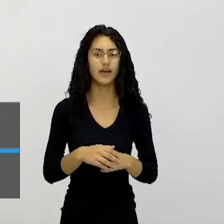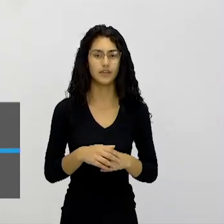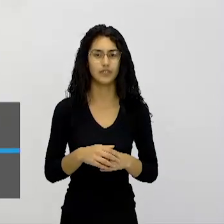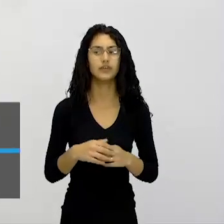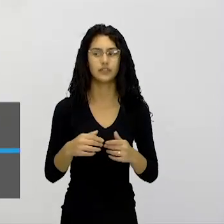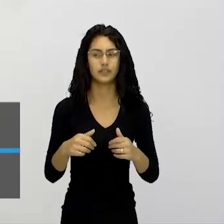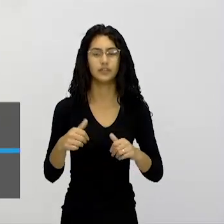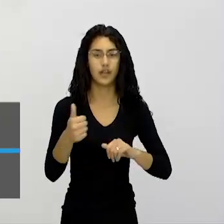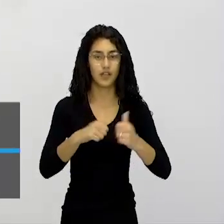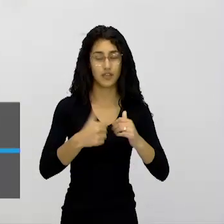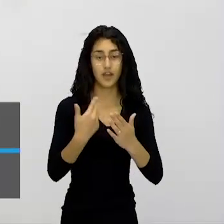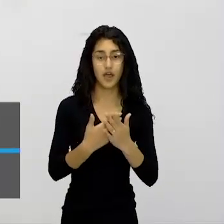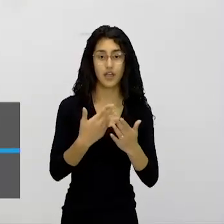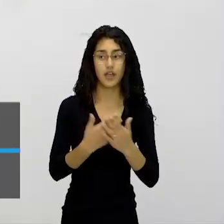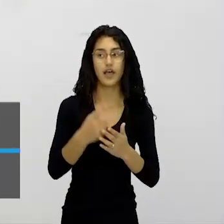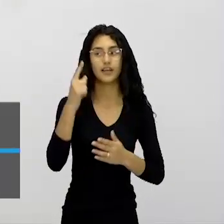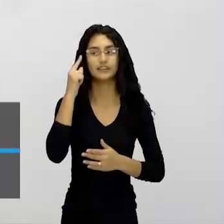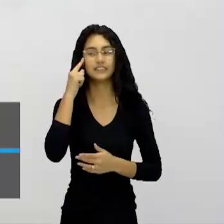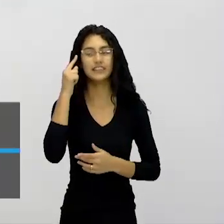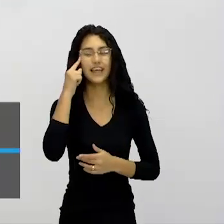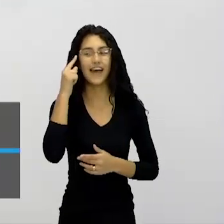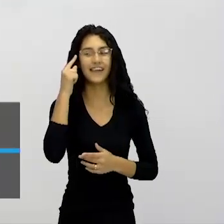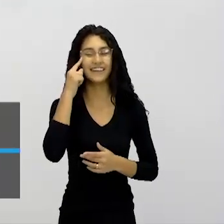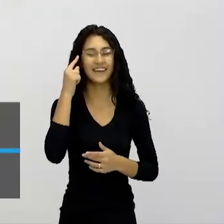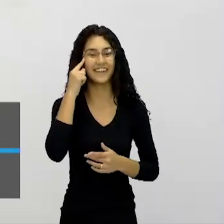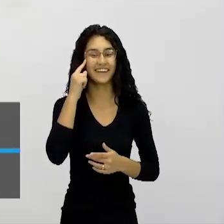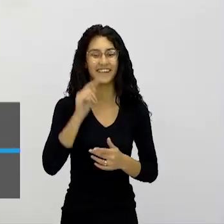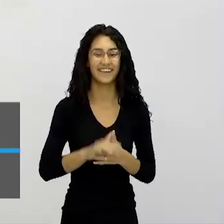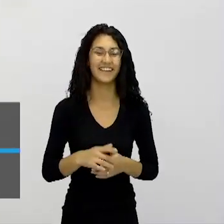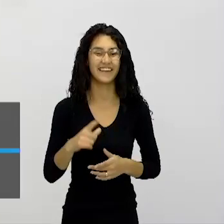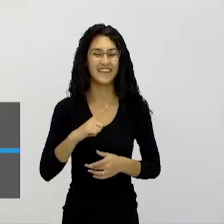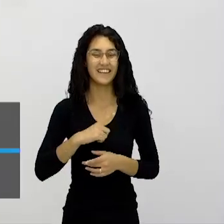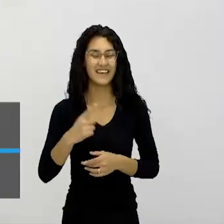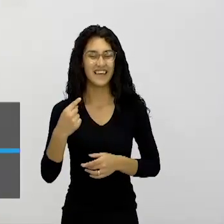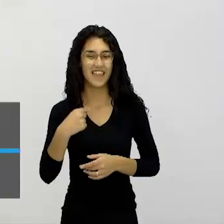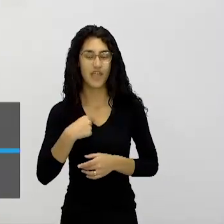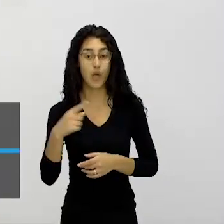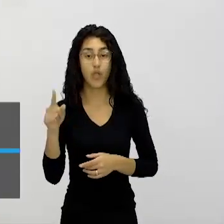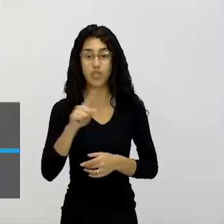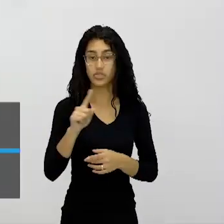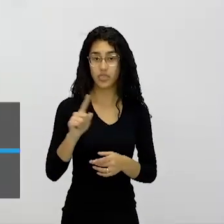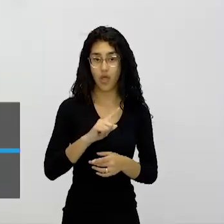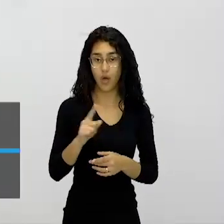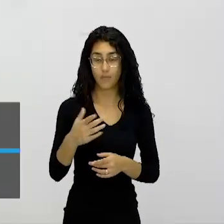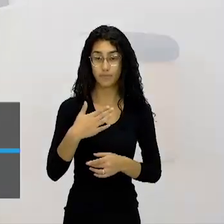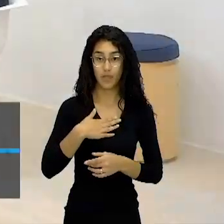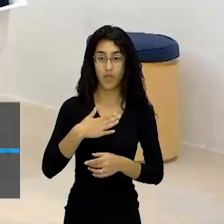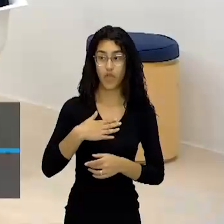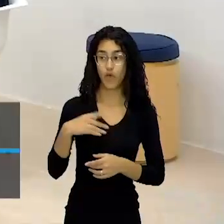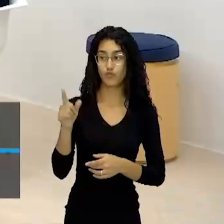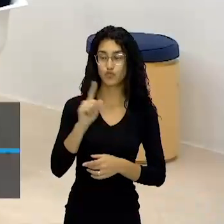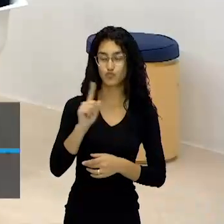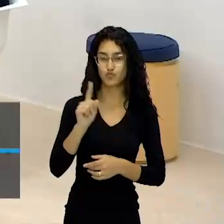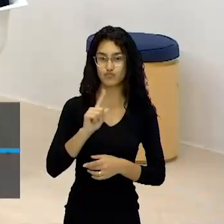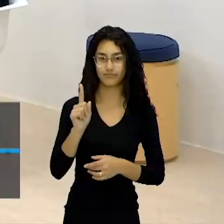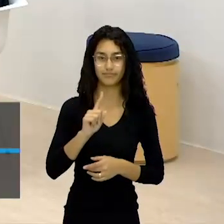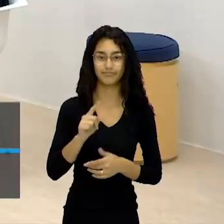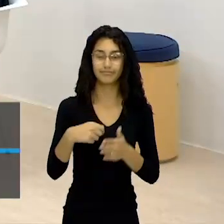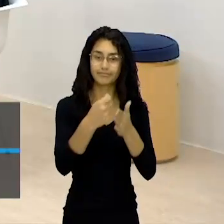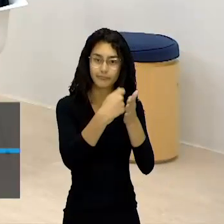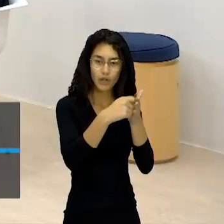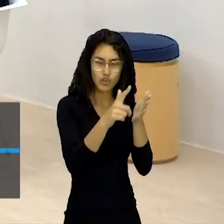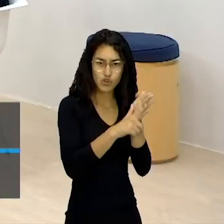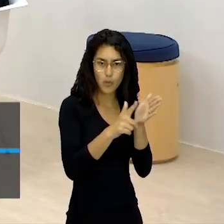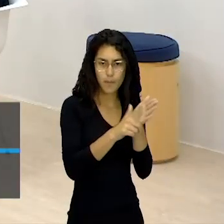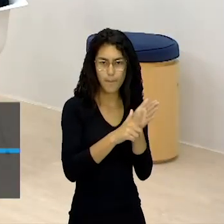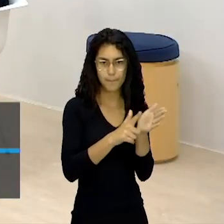o tema da aula também, que é começar a pensar nesse plano de ação. Se eu vou falar por mim agora, se eu não anoto numa folha de